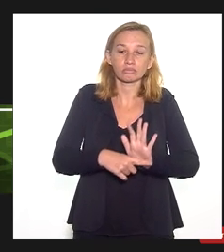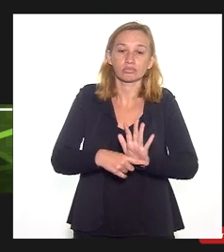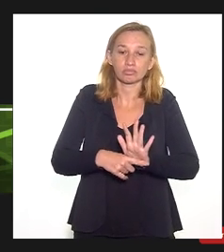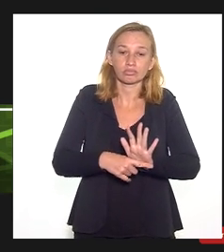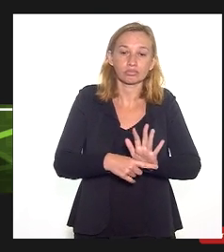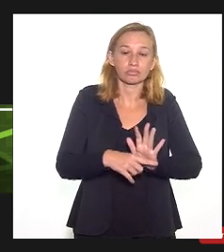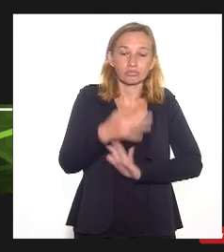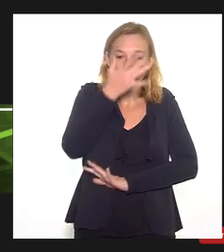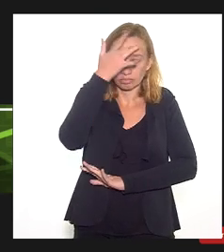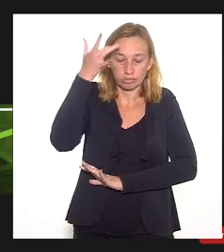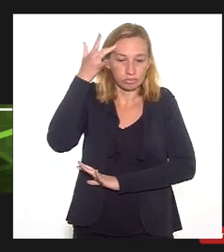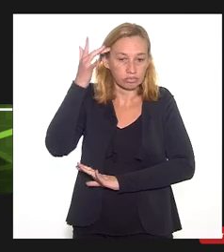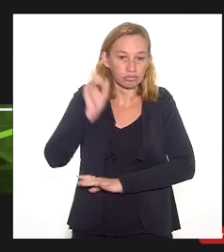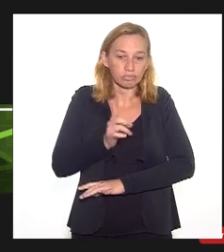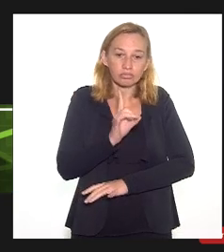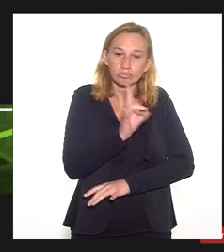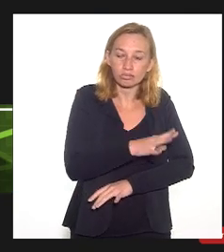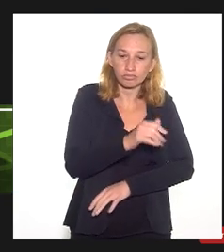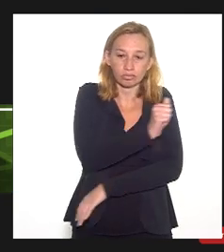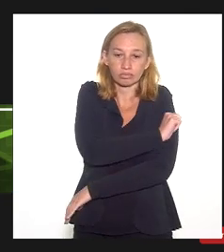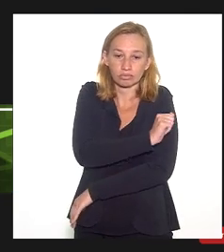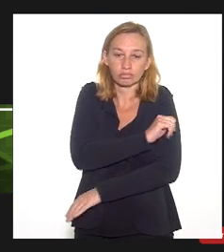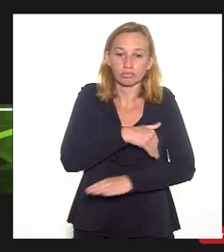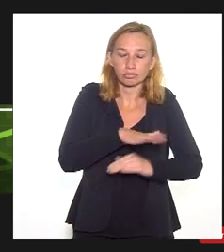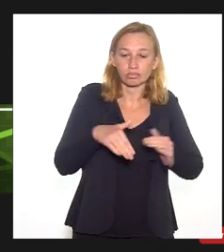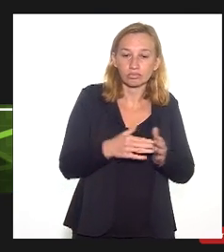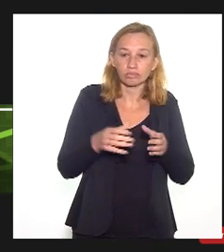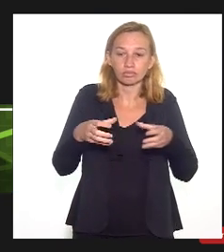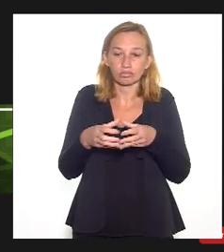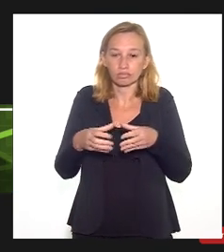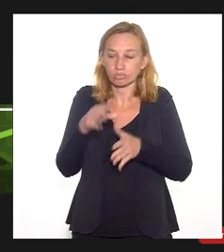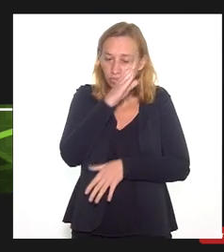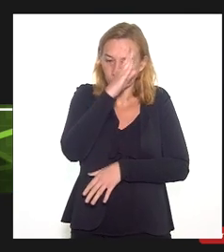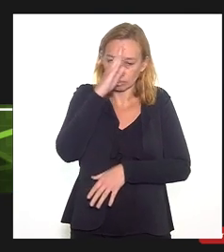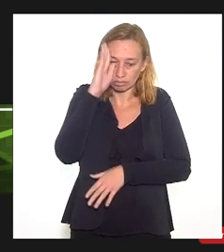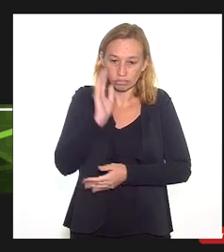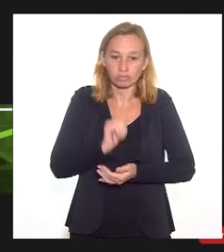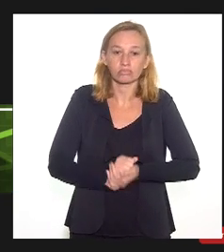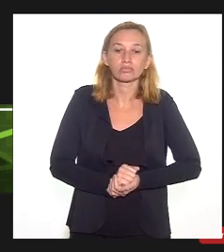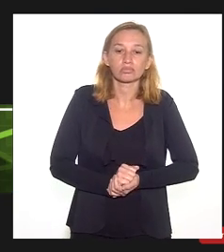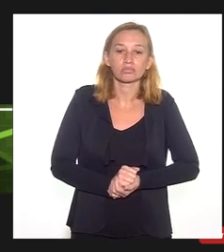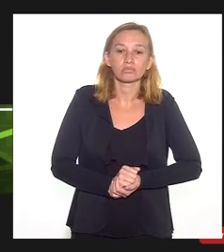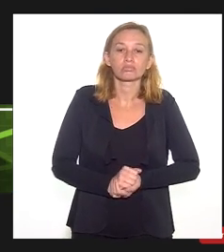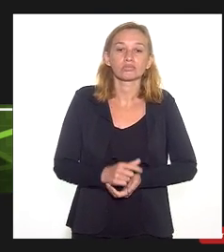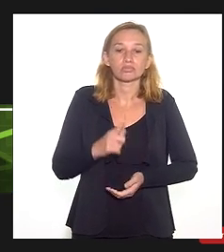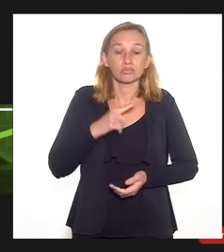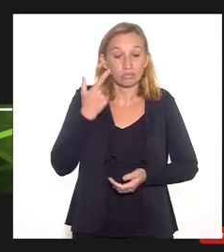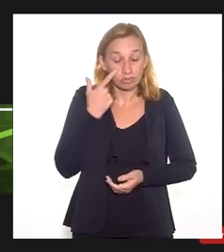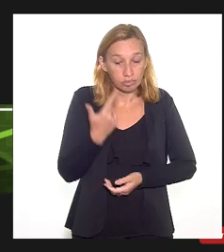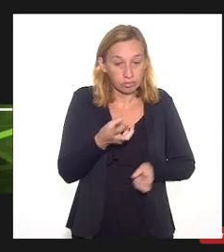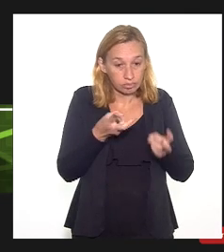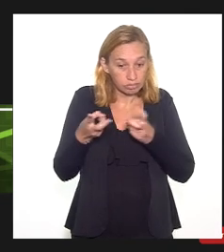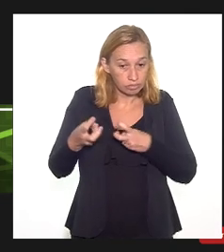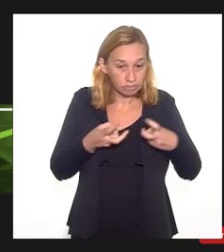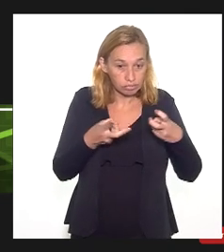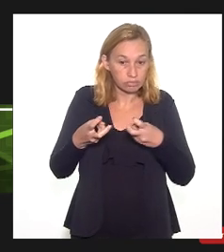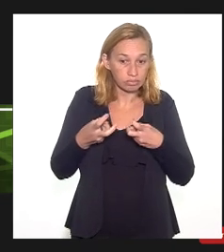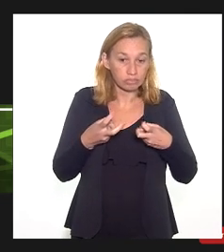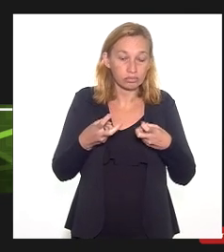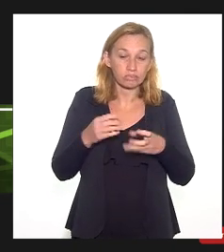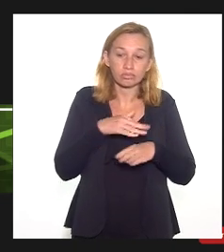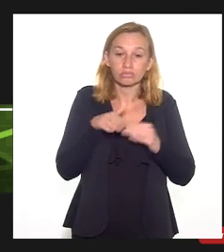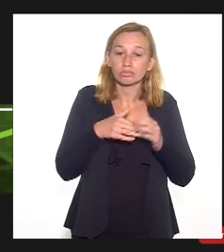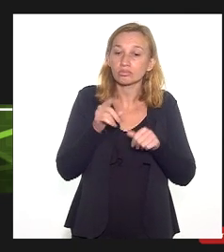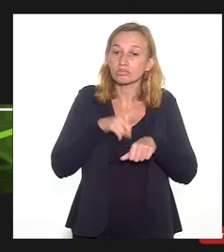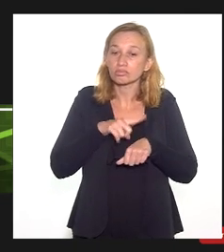e saúde mental não só dos estudantes mas de toda a comunidade acadêmica é a gente tem assistido todo o